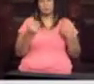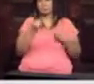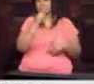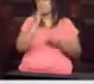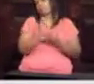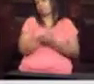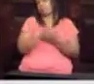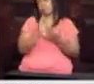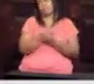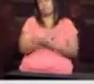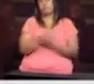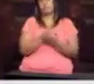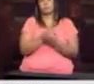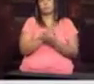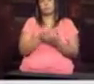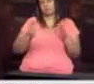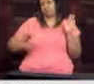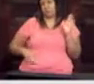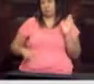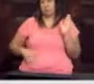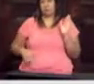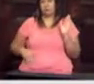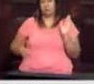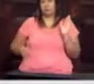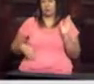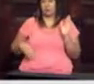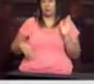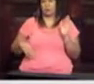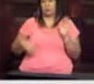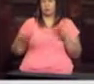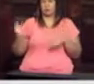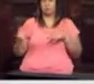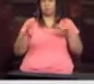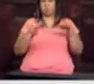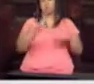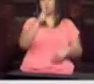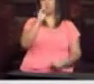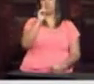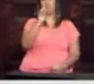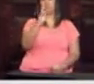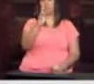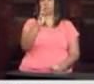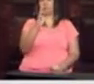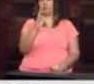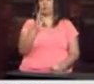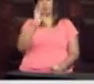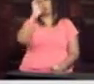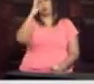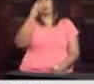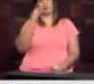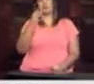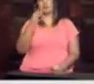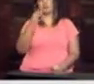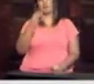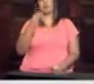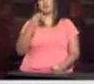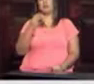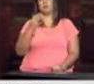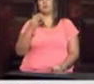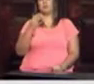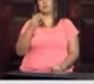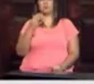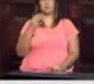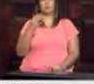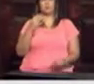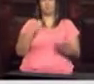marginais foram para um bar e resolveram brigar porque o cara era argentino e aí,